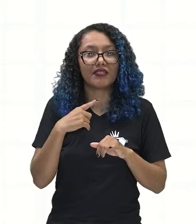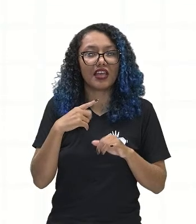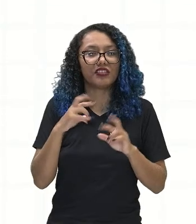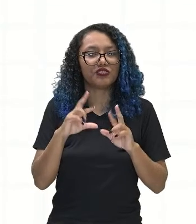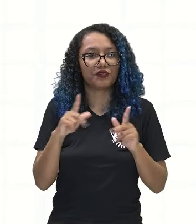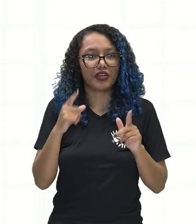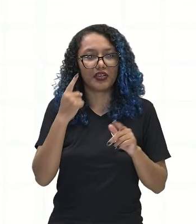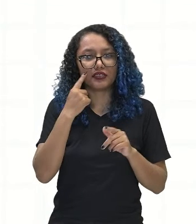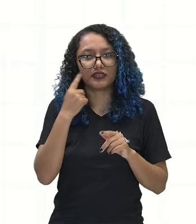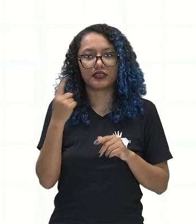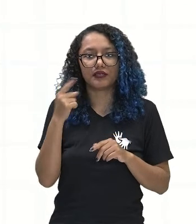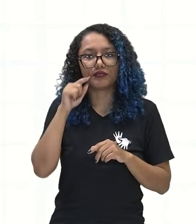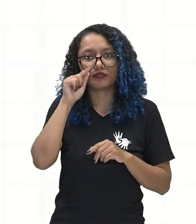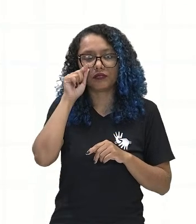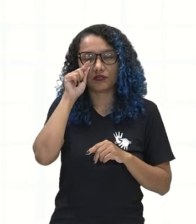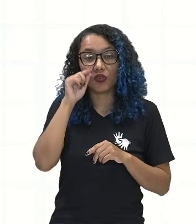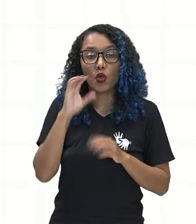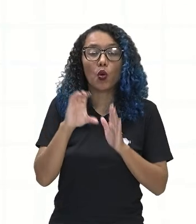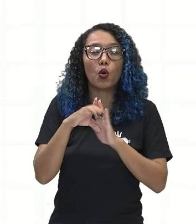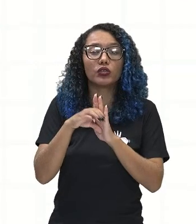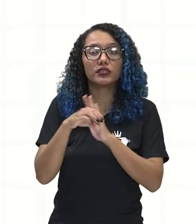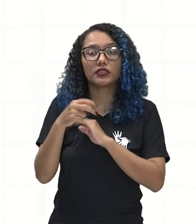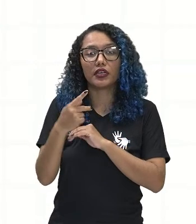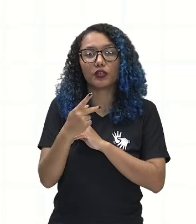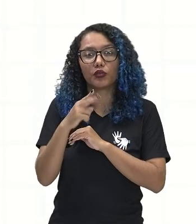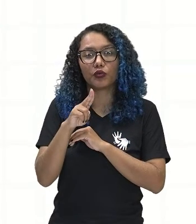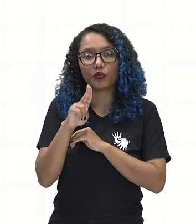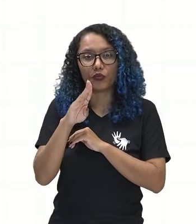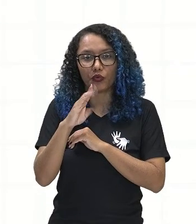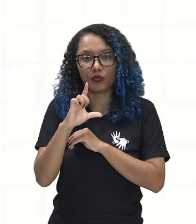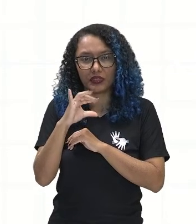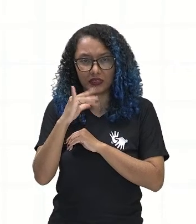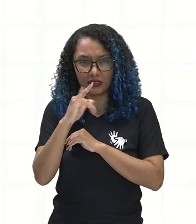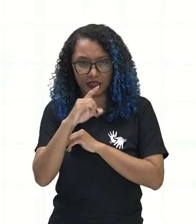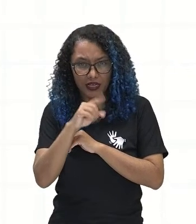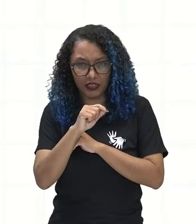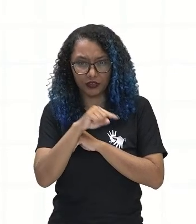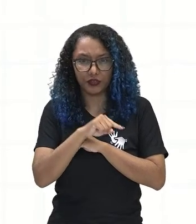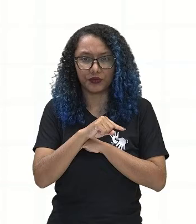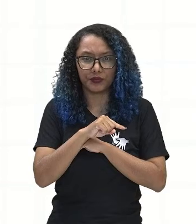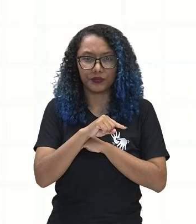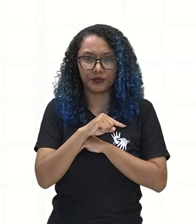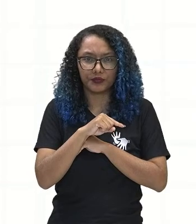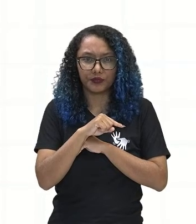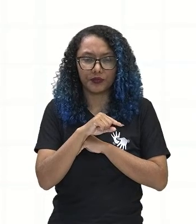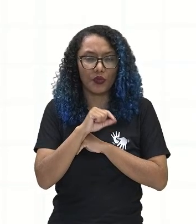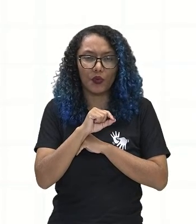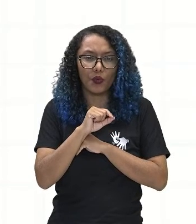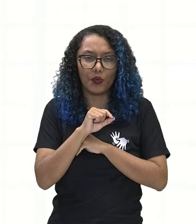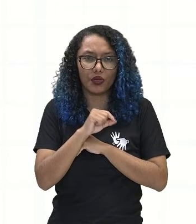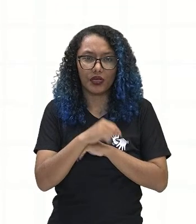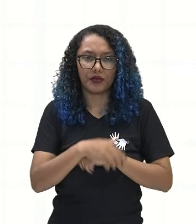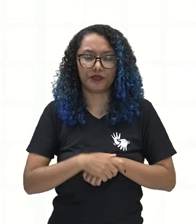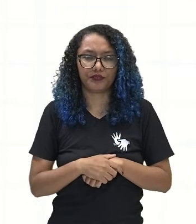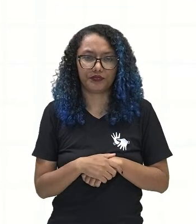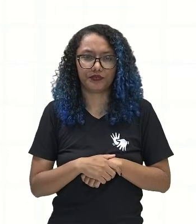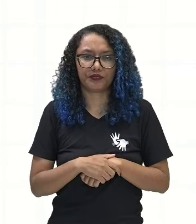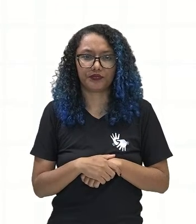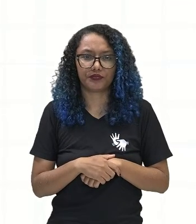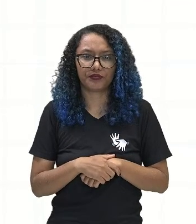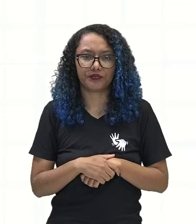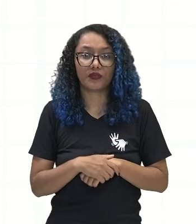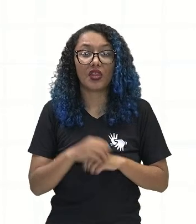elas. Veja, o conceito de publicidade é que a publicidade é um texto, um gênero textual, é